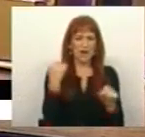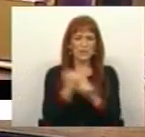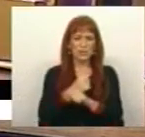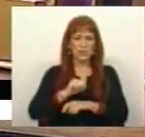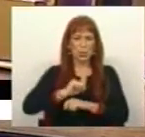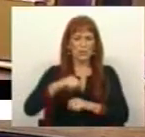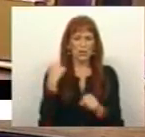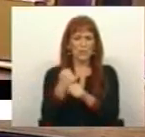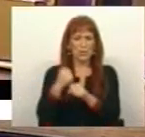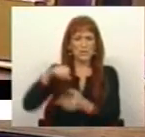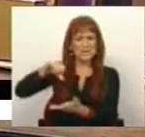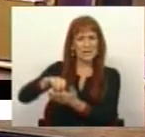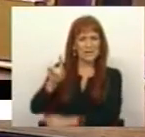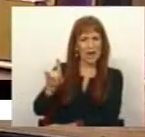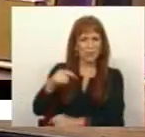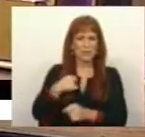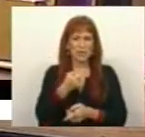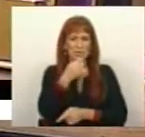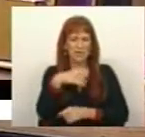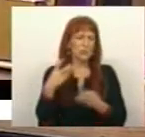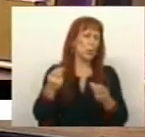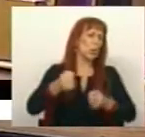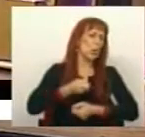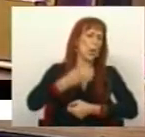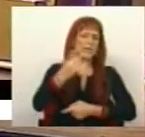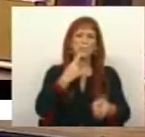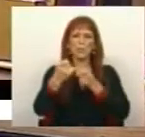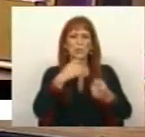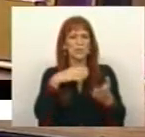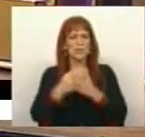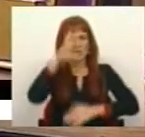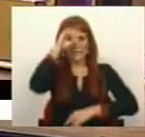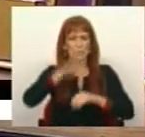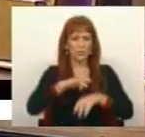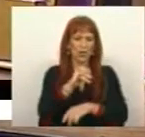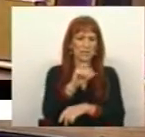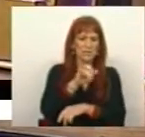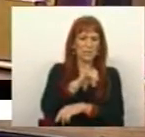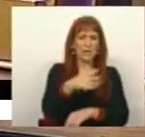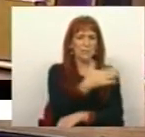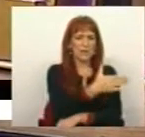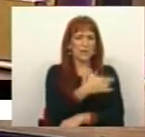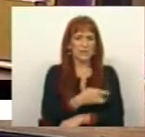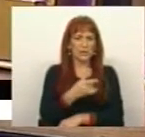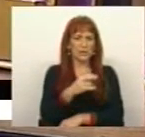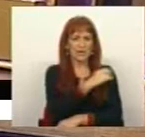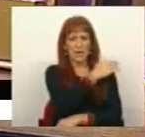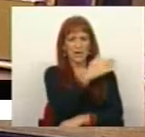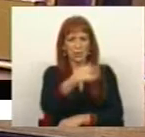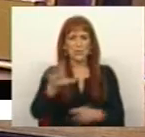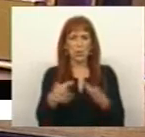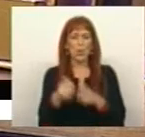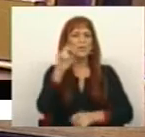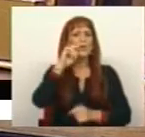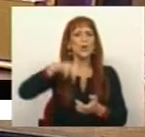contra o funcionamento desta central. Perdemos as contas às perguntas que colocamos ao governo sobre Almaraz desde 1993. O Conselho de